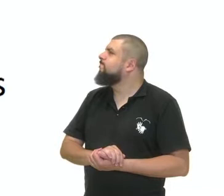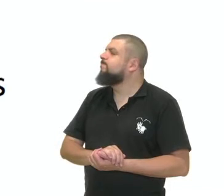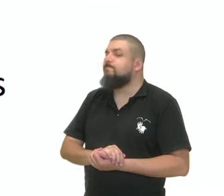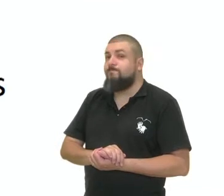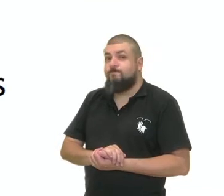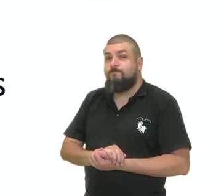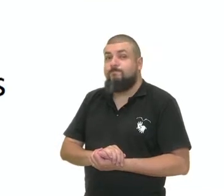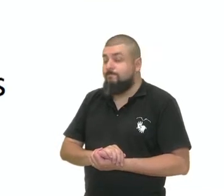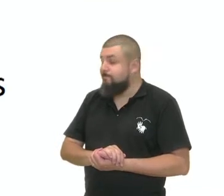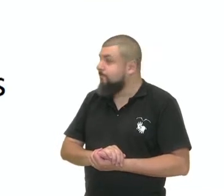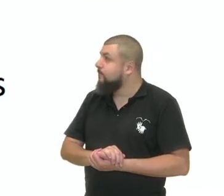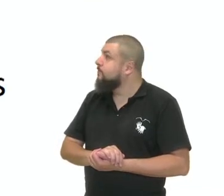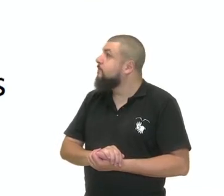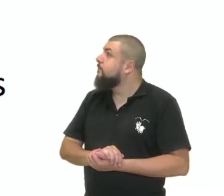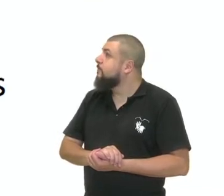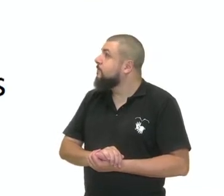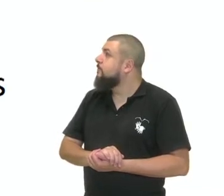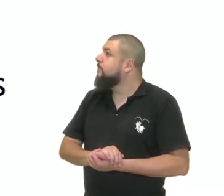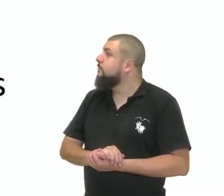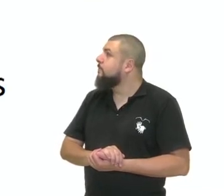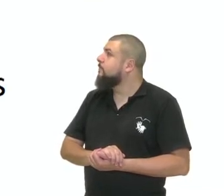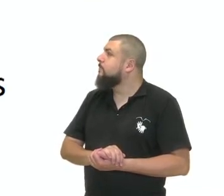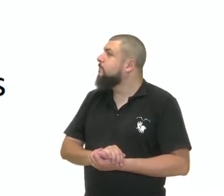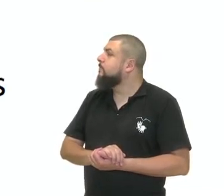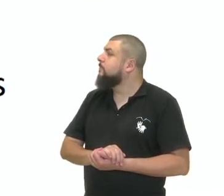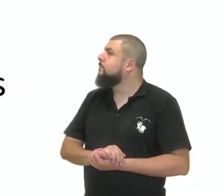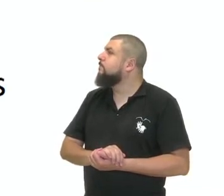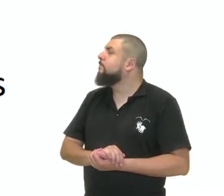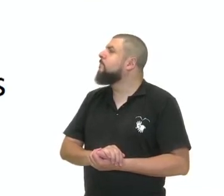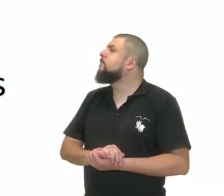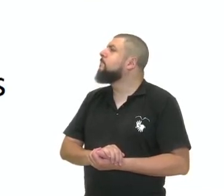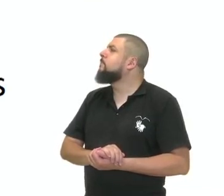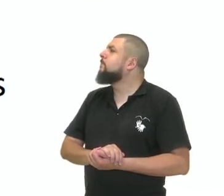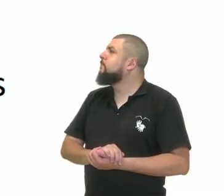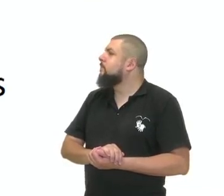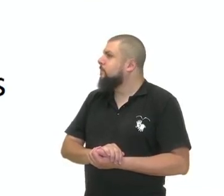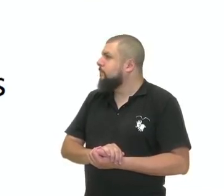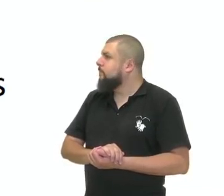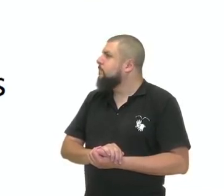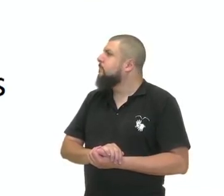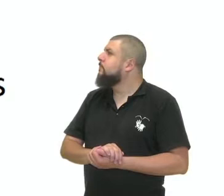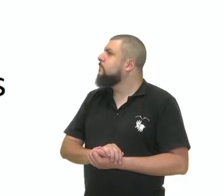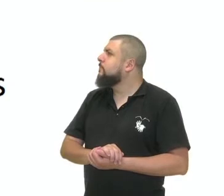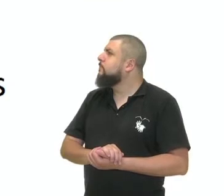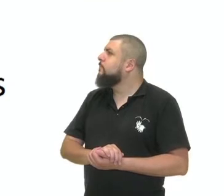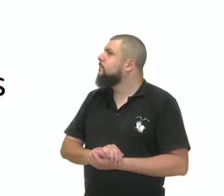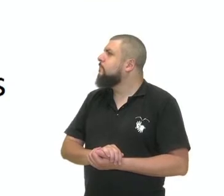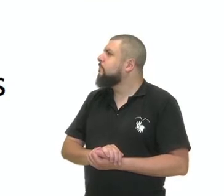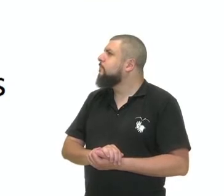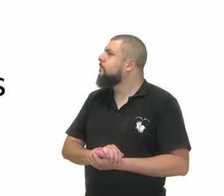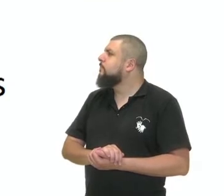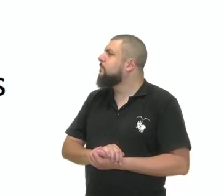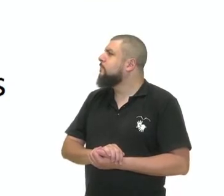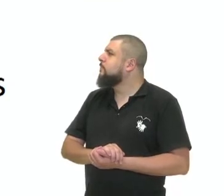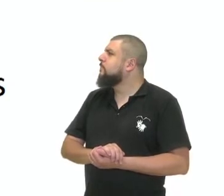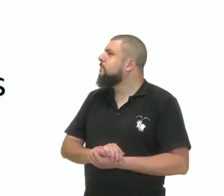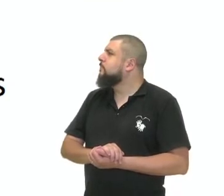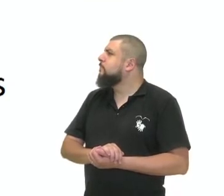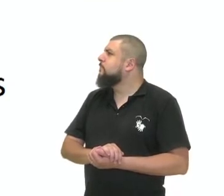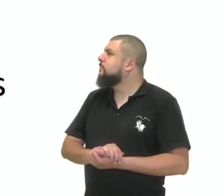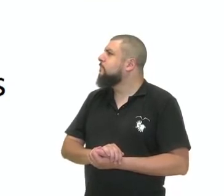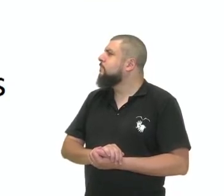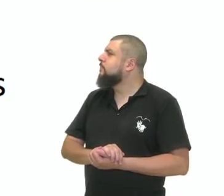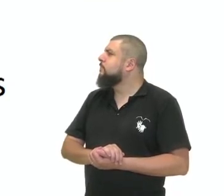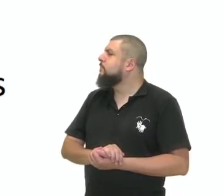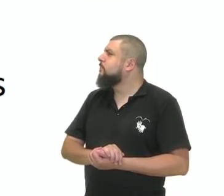labuta. Mesmo calada a boca, resta o peito. Silêncio na cidade não se escuta. De que me vale ser filho da